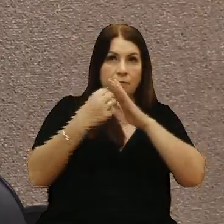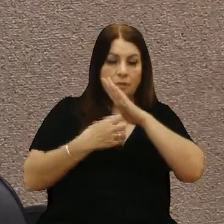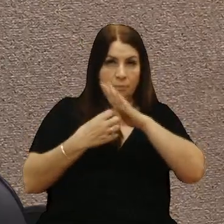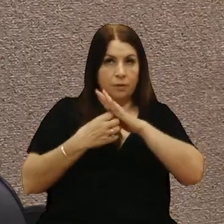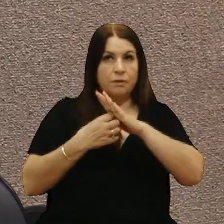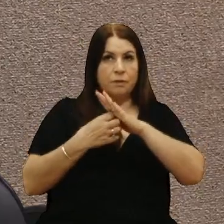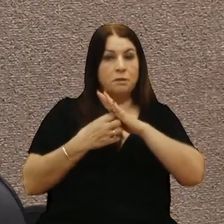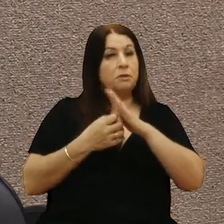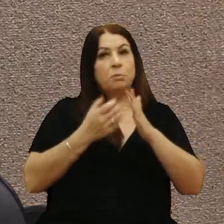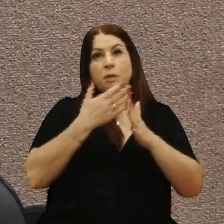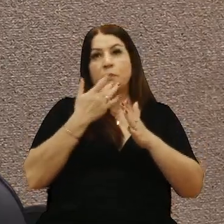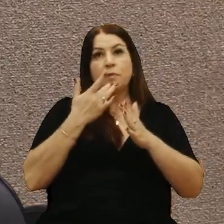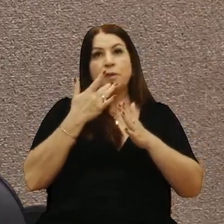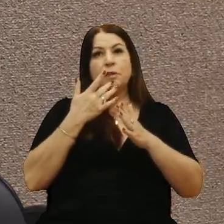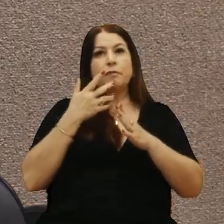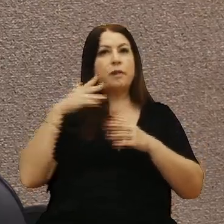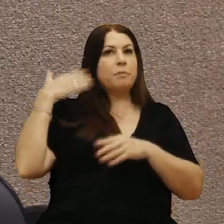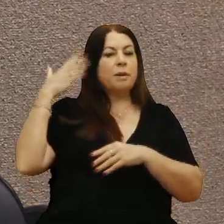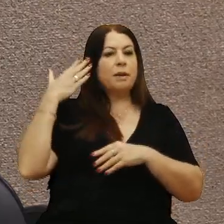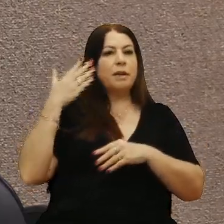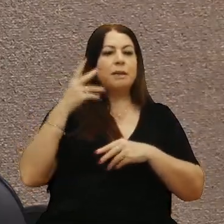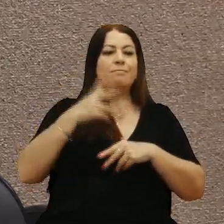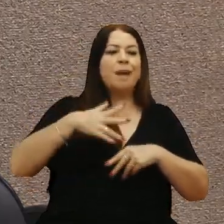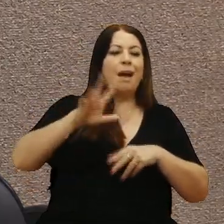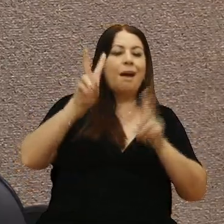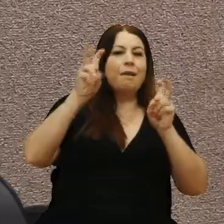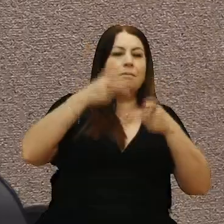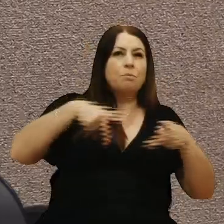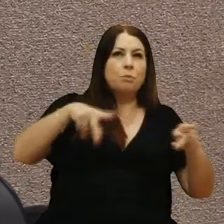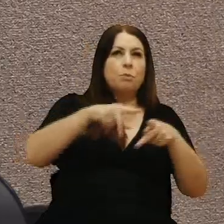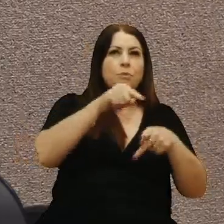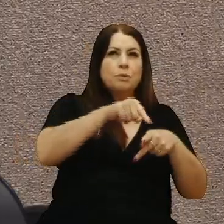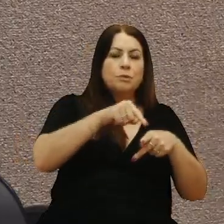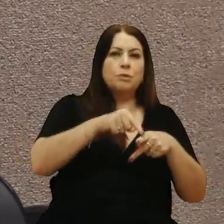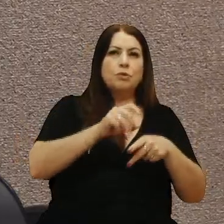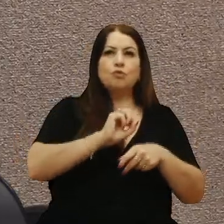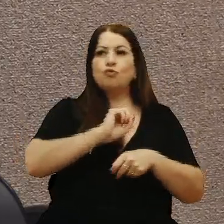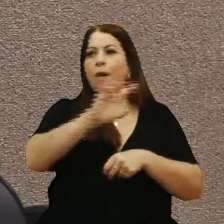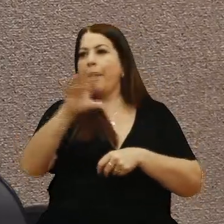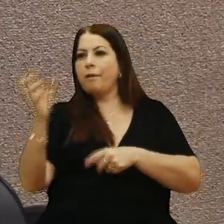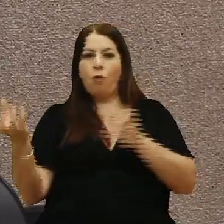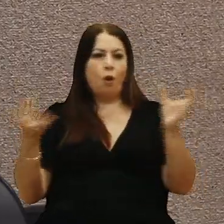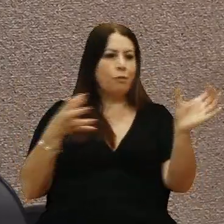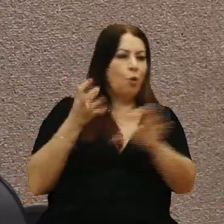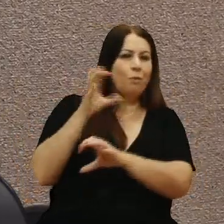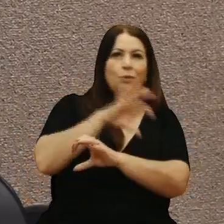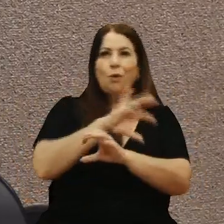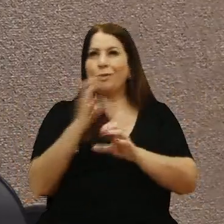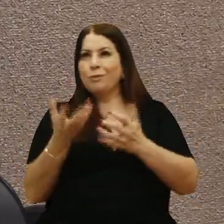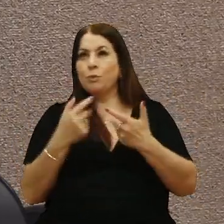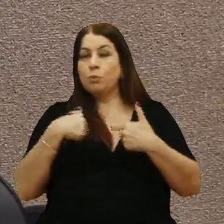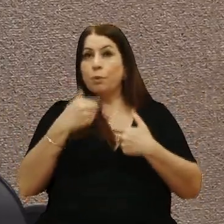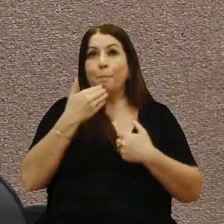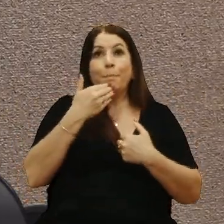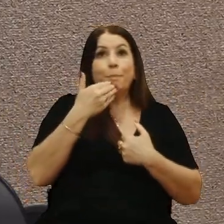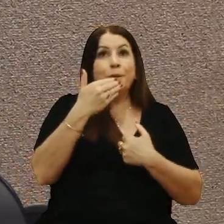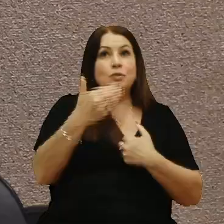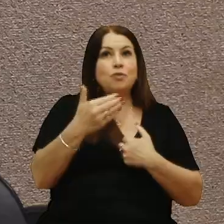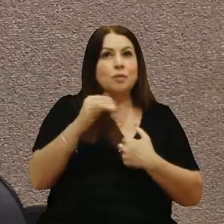empresas. Então, é muito fácil fazer esse discurso populista aqui e jogar um contra o outro, quando eu pedi